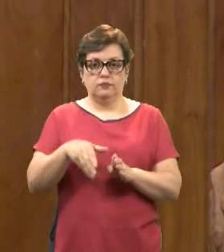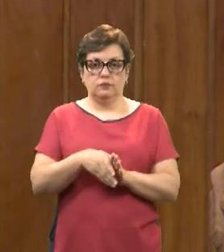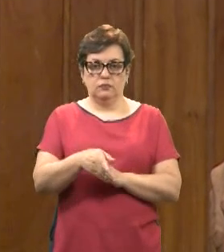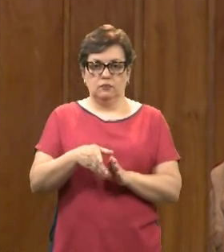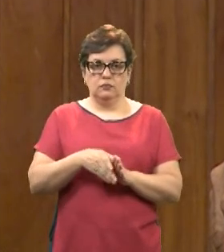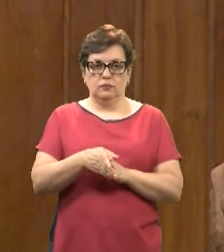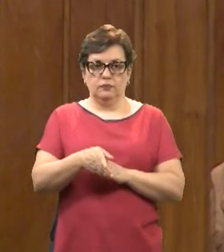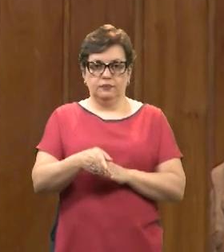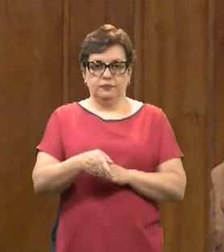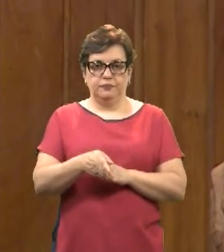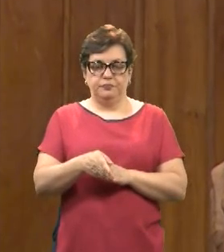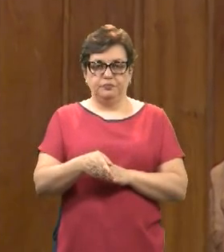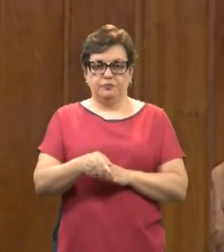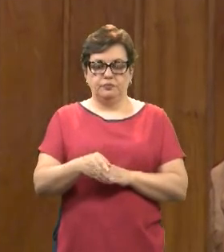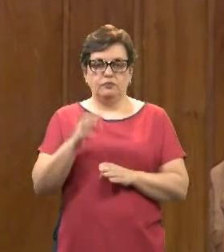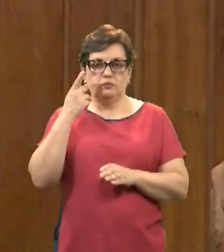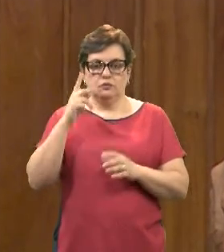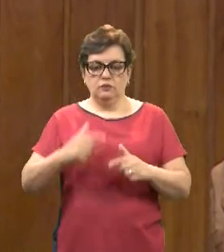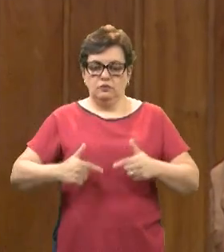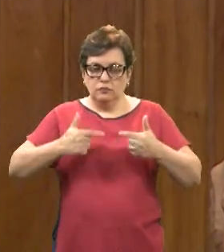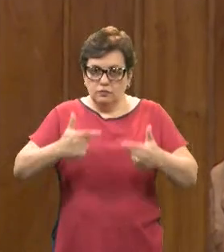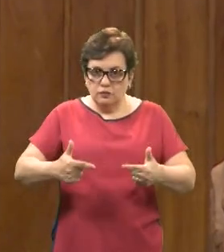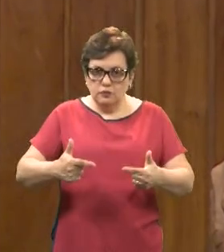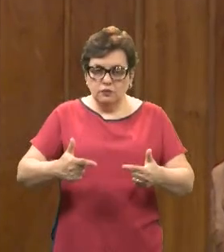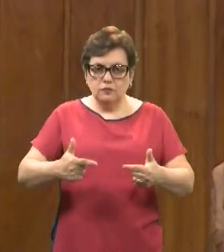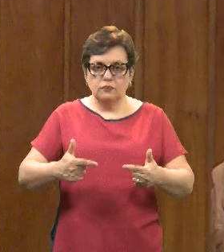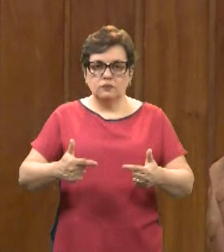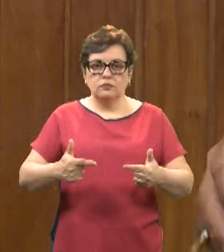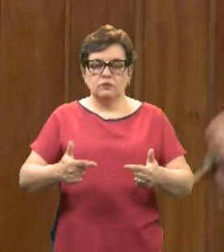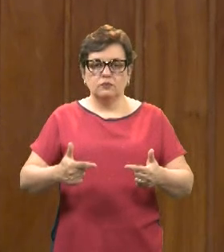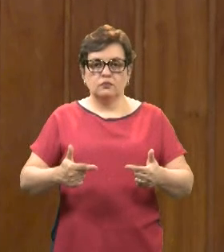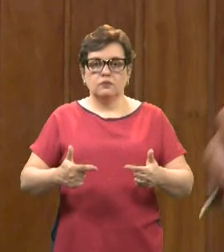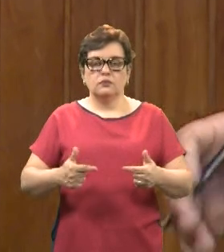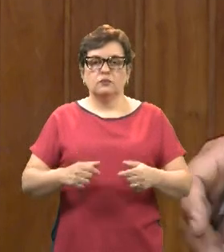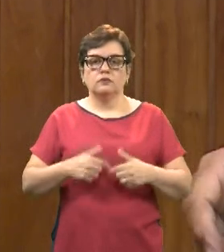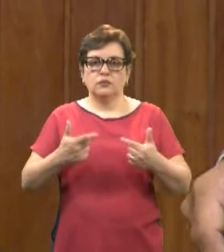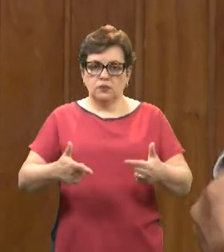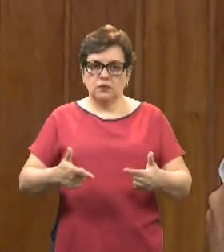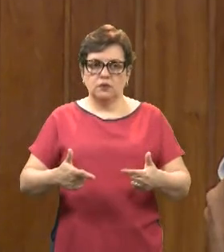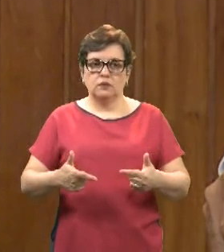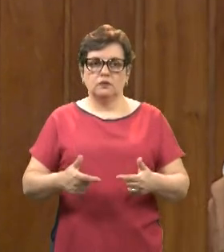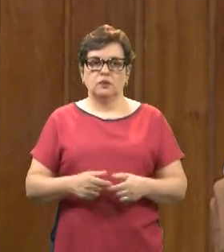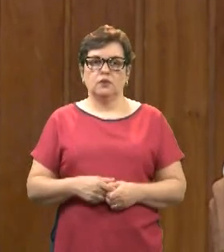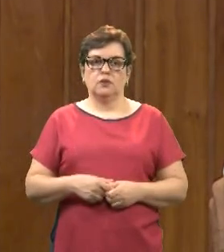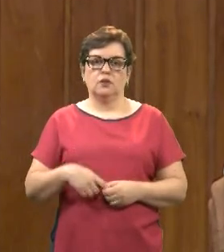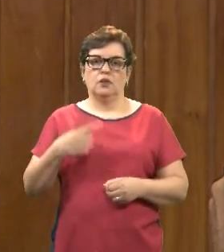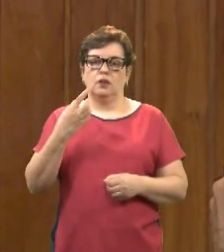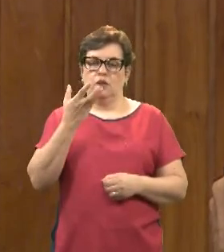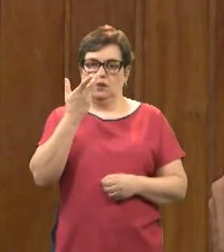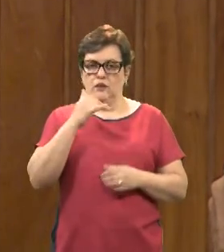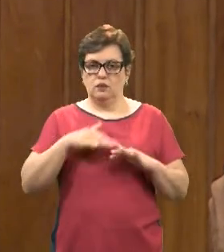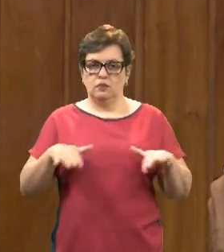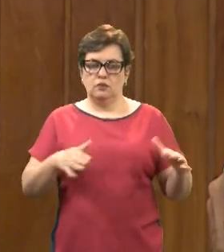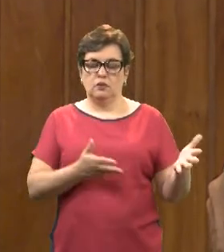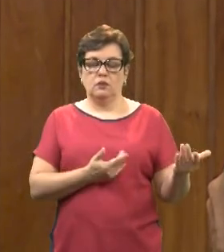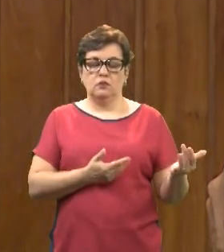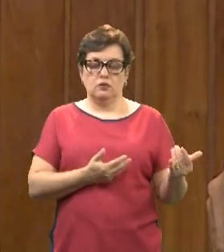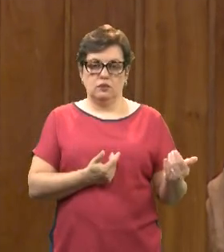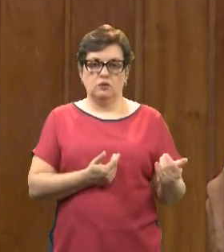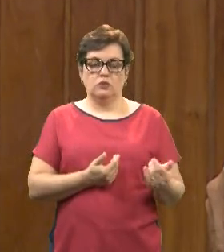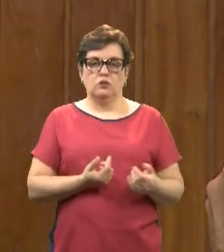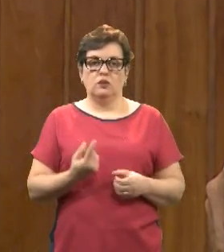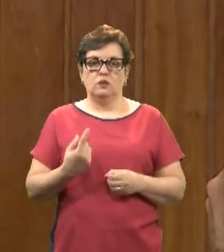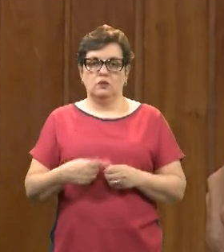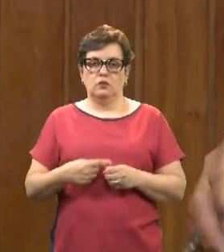descentralizando na defesa de direitos e cidadania das crianças e adolescentes da nossa cidade de Marília. Peço o apoio dos senhores